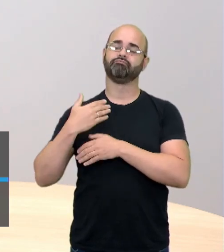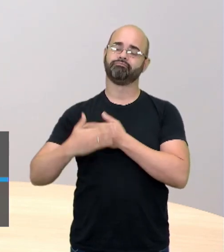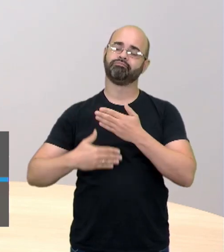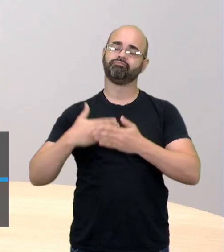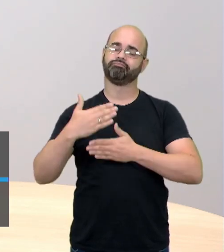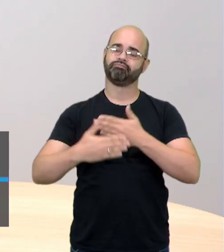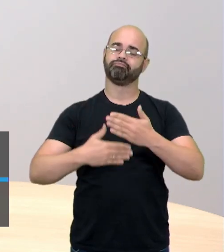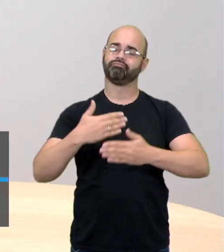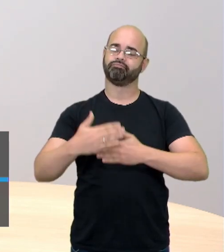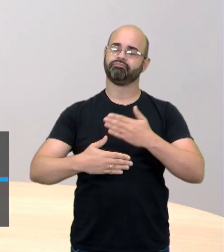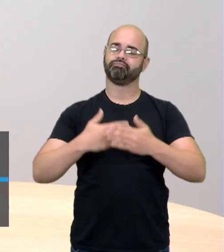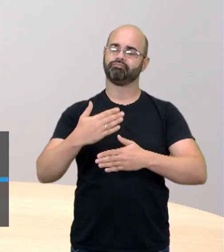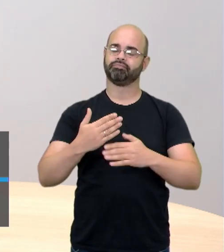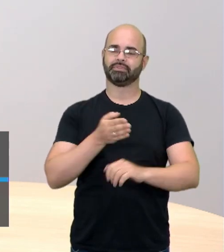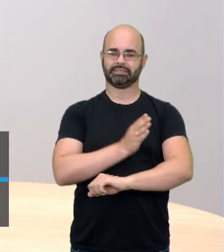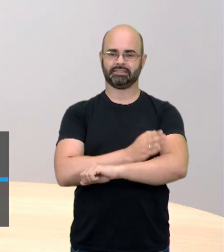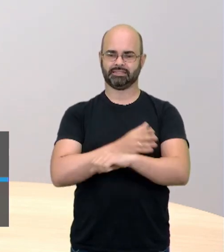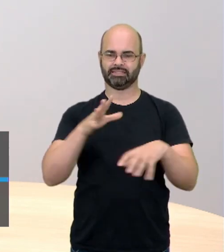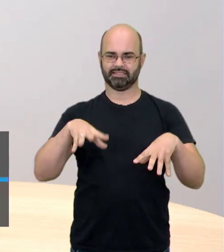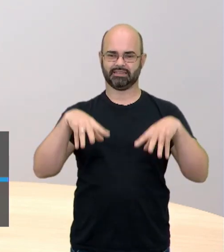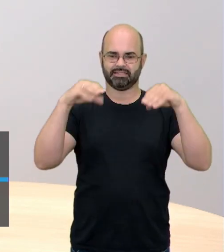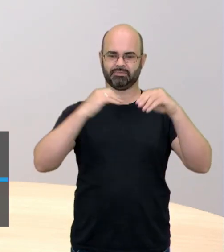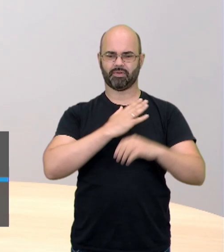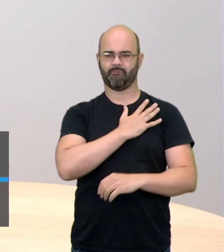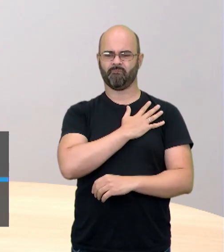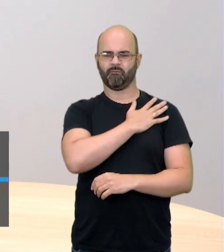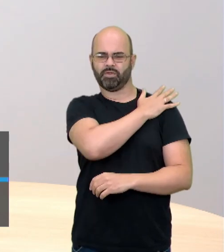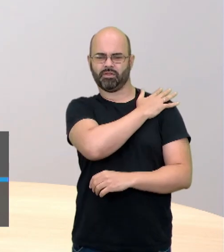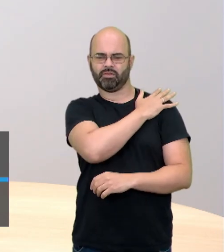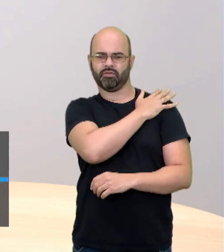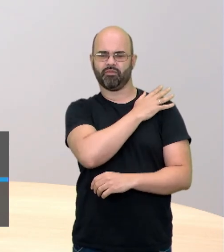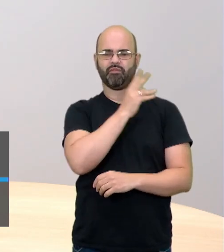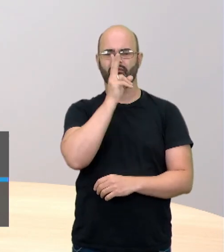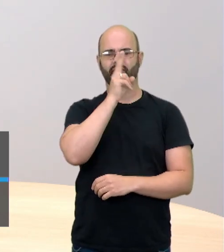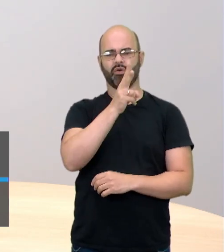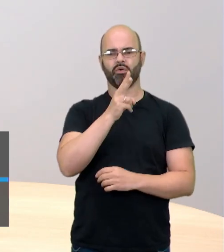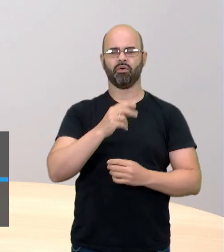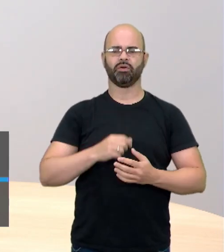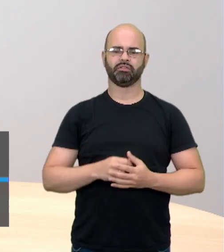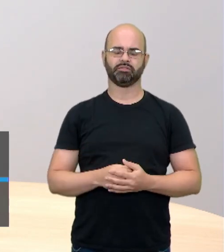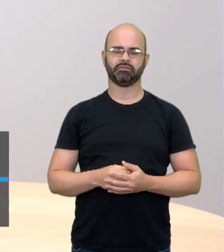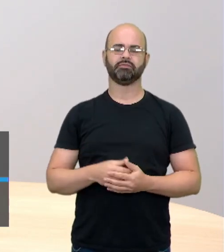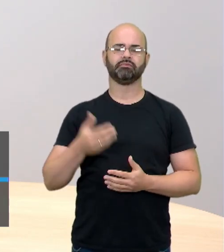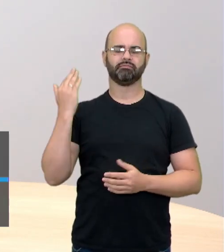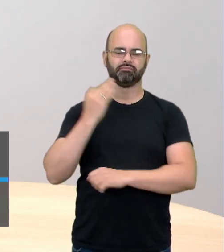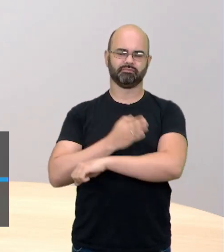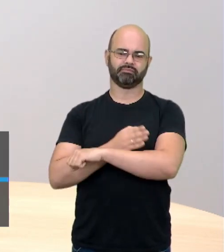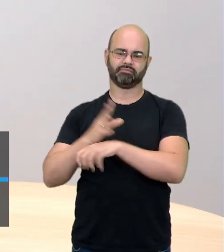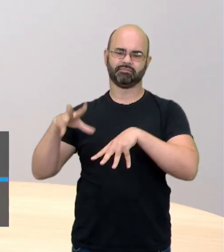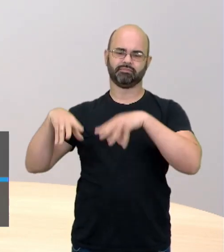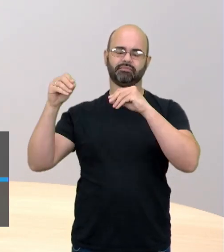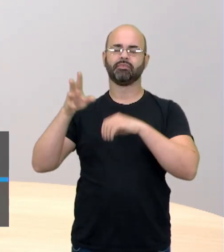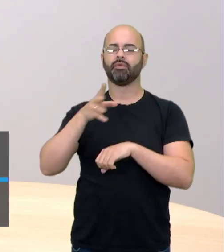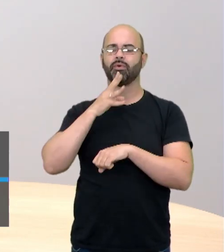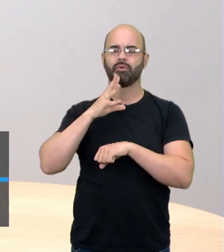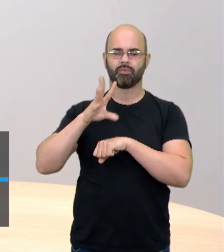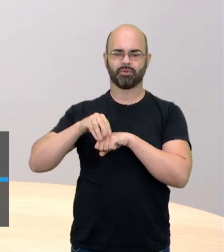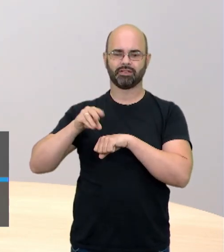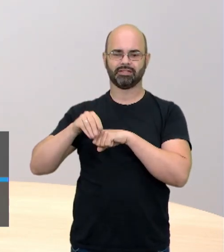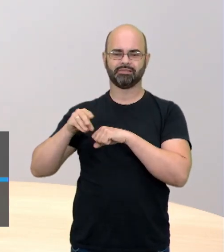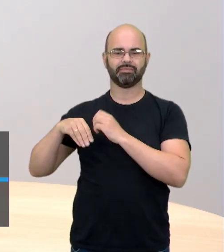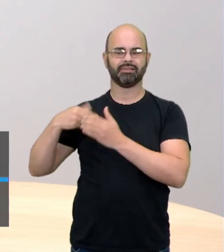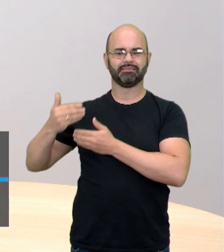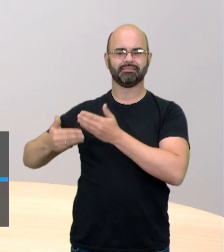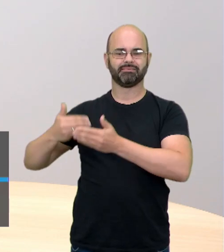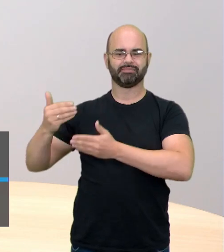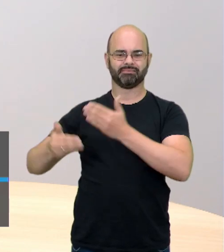em relação à Idade Média e às formas de conhecimento humano que se produziam durante a Idade Média. Tanto assim que, bom,